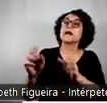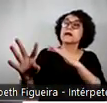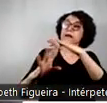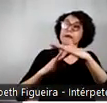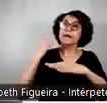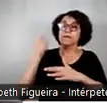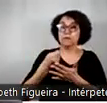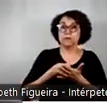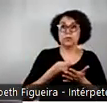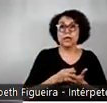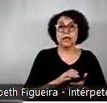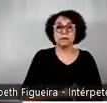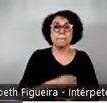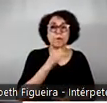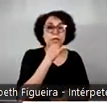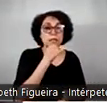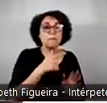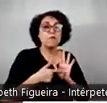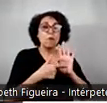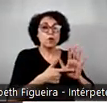de alguns jornais, assim.